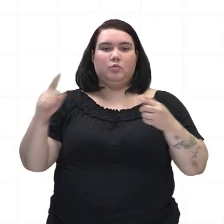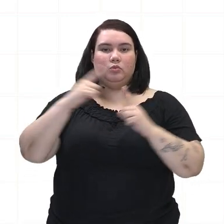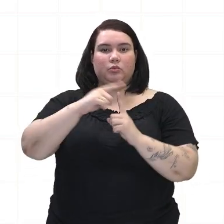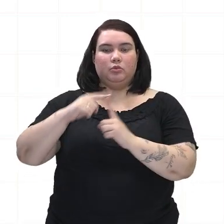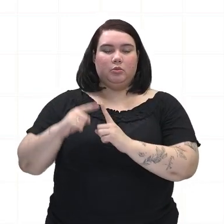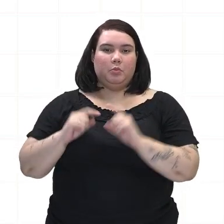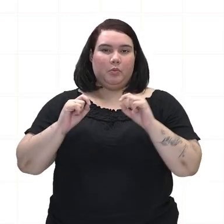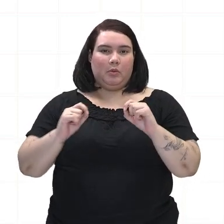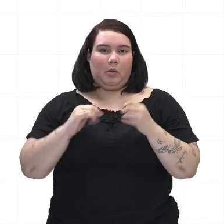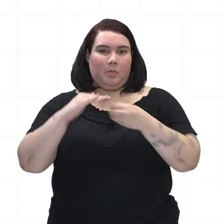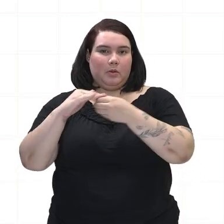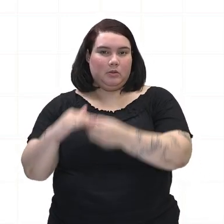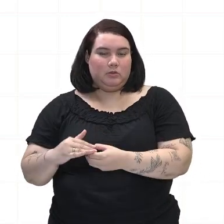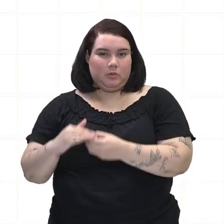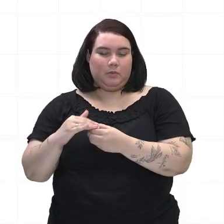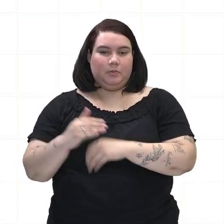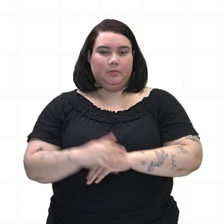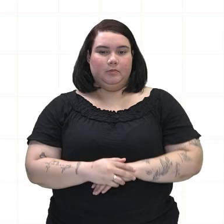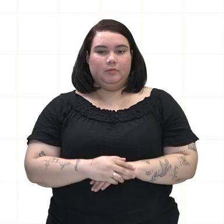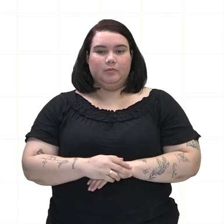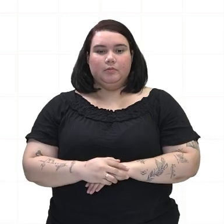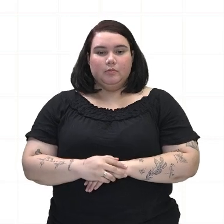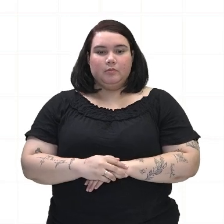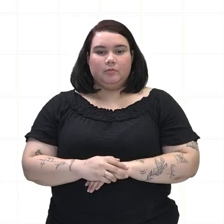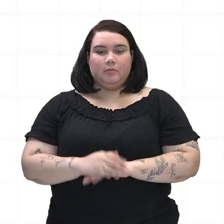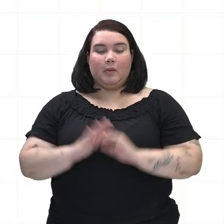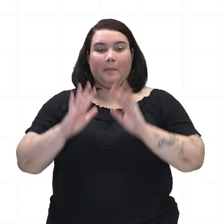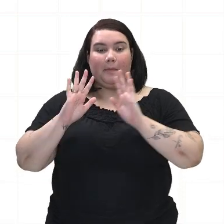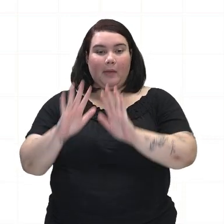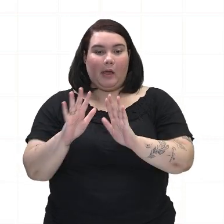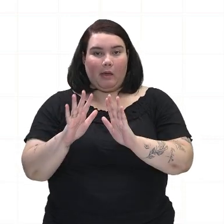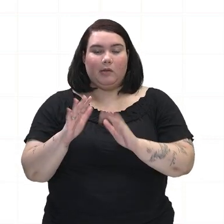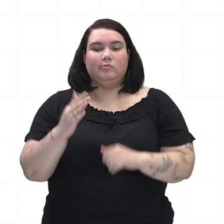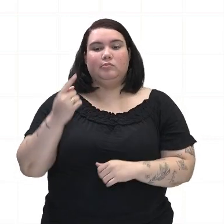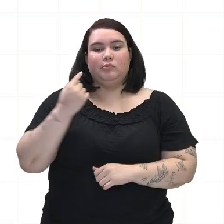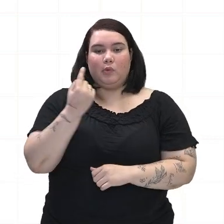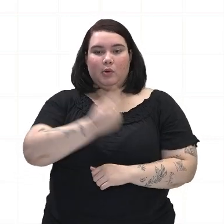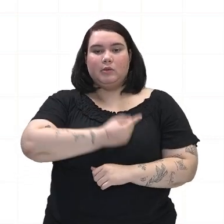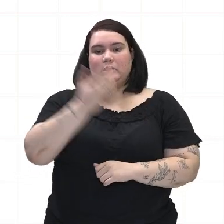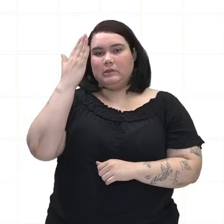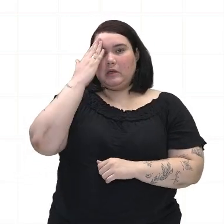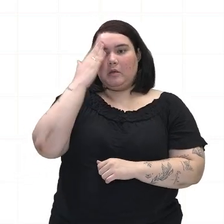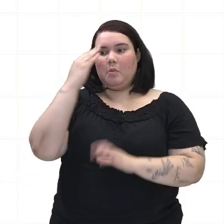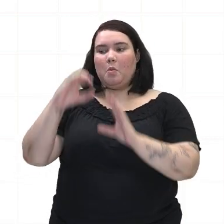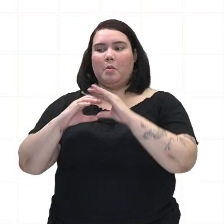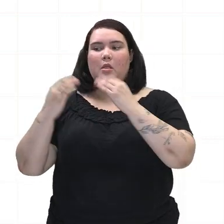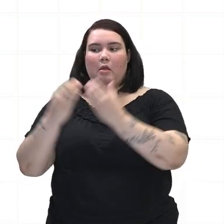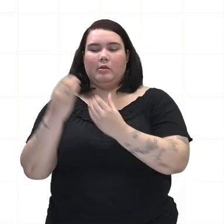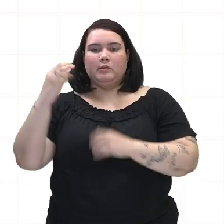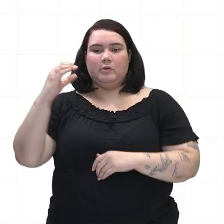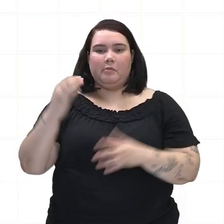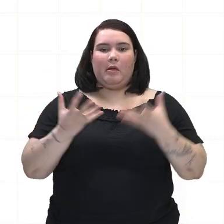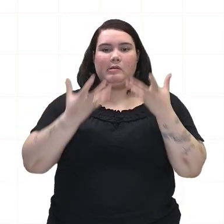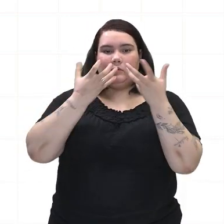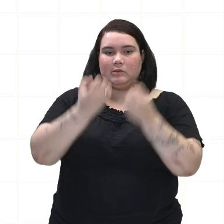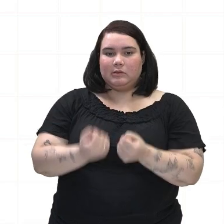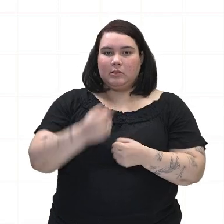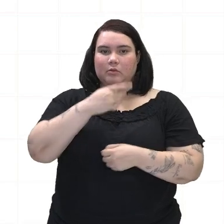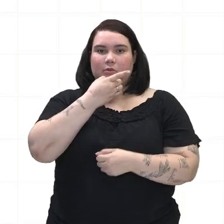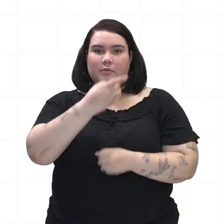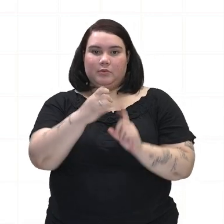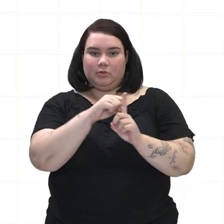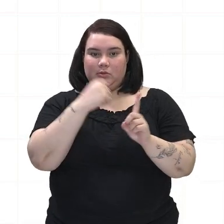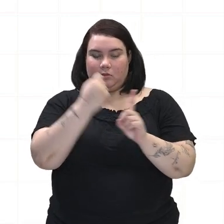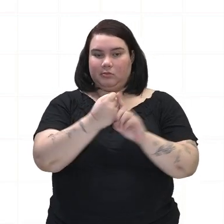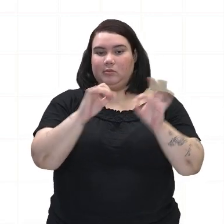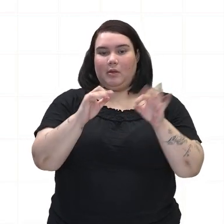discriminação. Apesar de ser amplamente refutado pela comunidade científica, suas